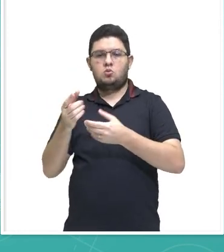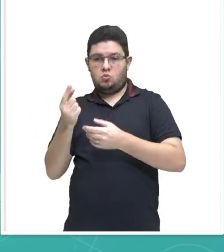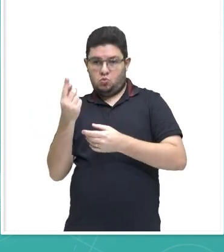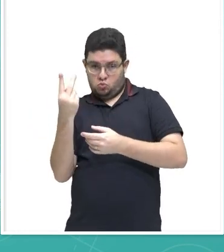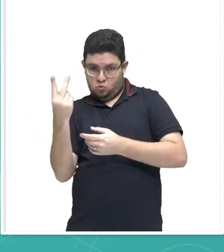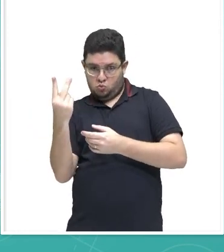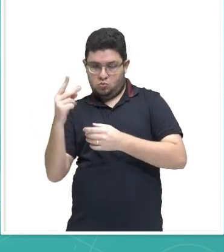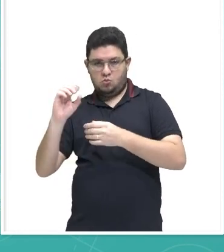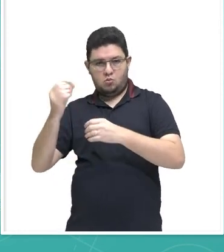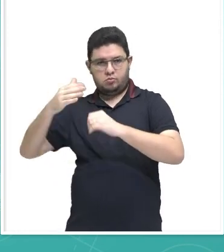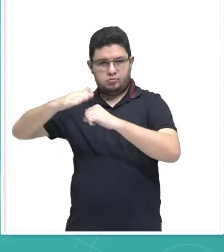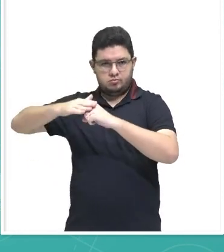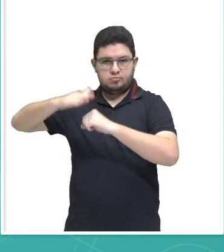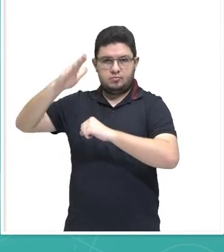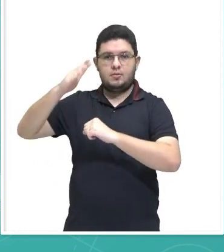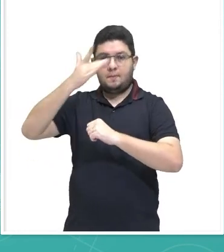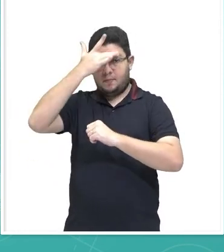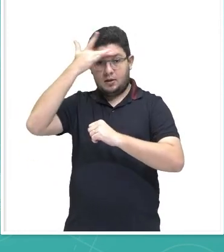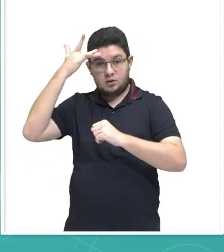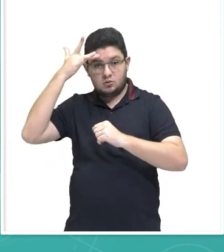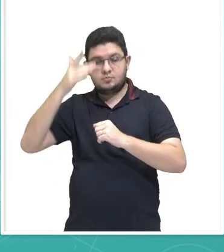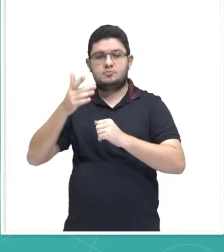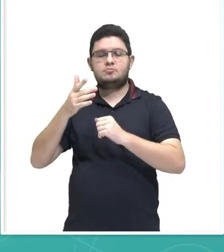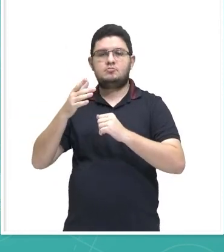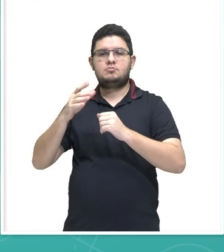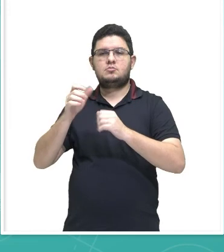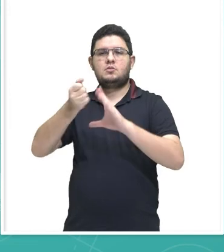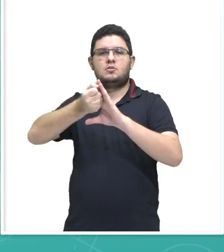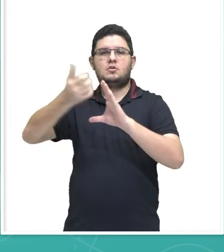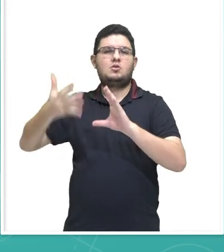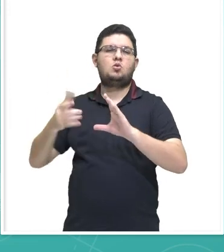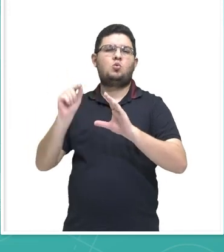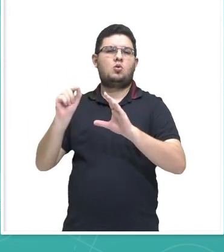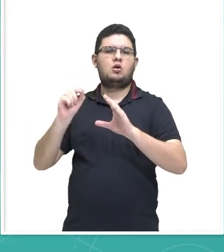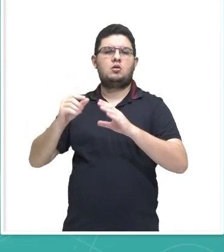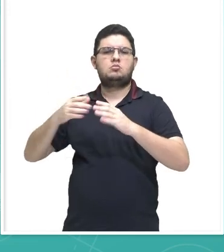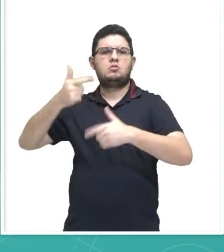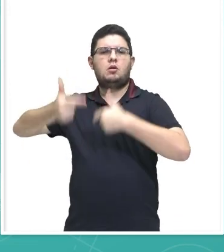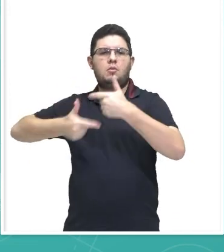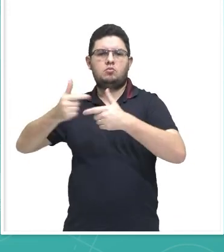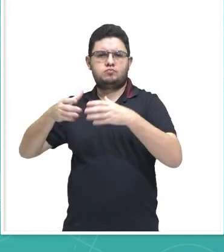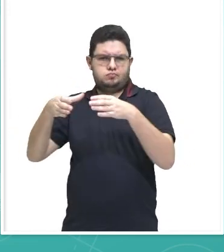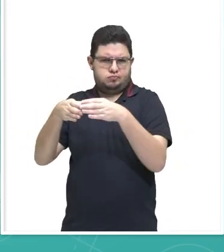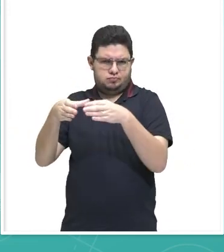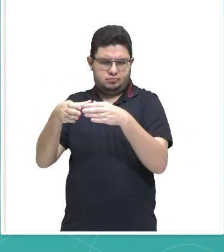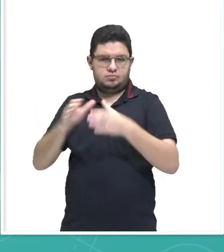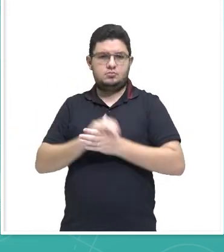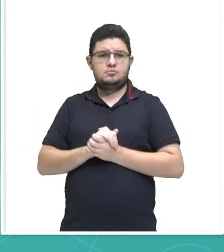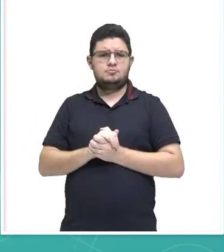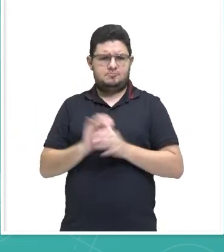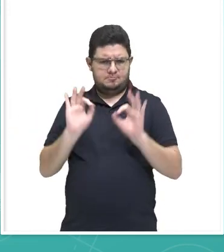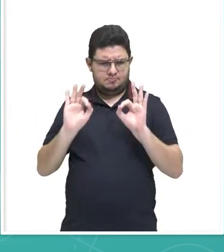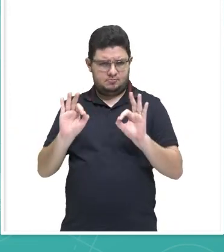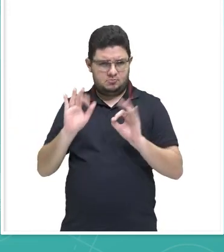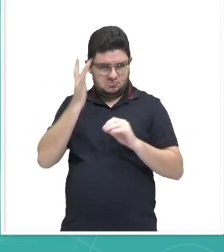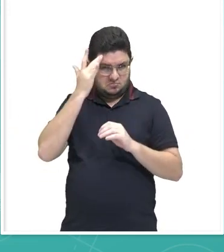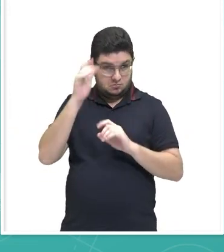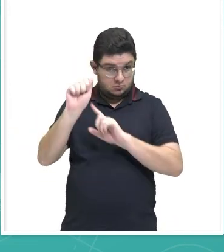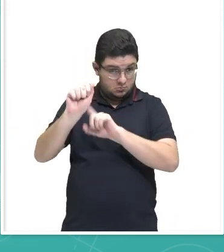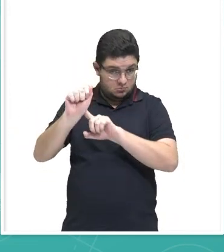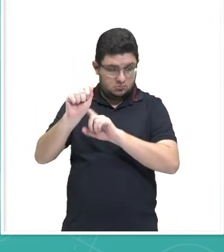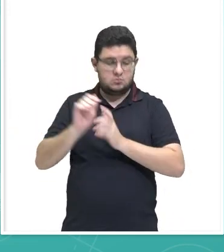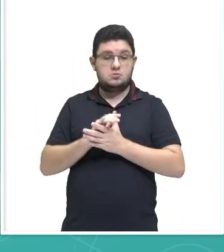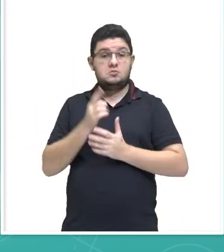pessoas, caracterizando um trabalho em grupo. Certo, correto. Será que é a letra A? Vamos ler